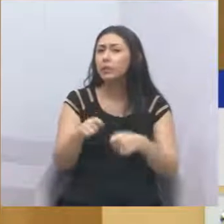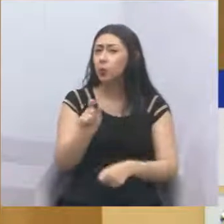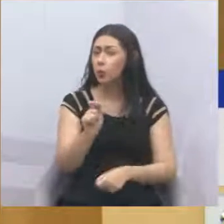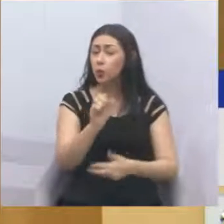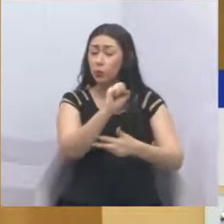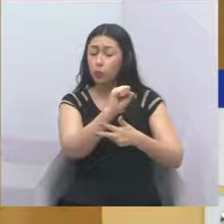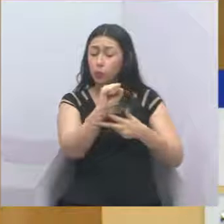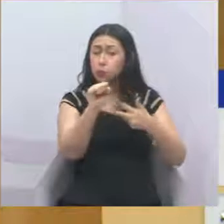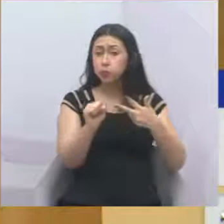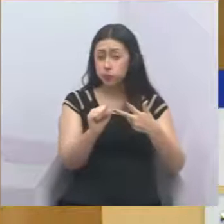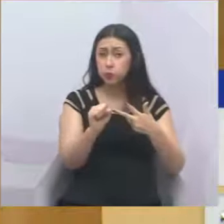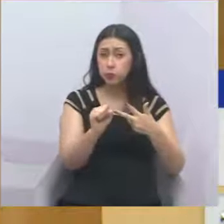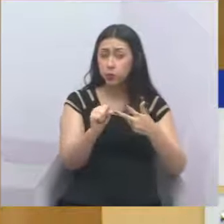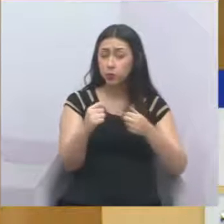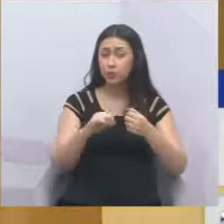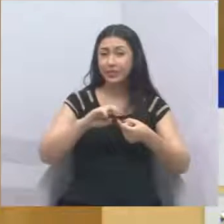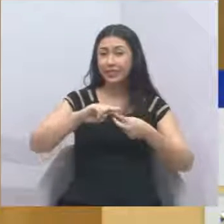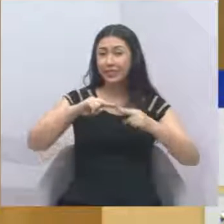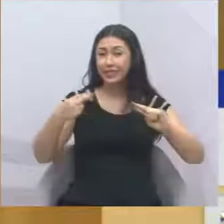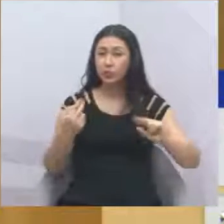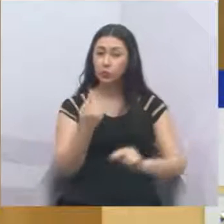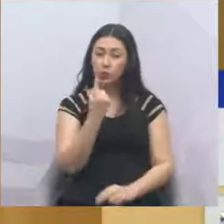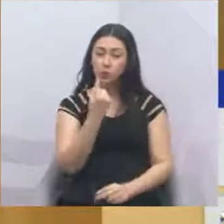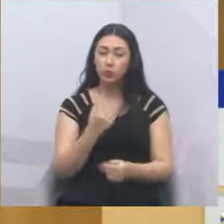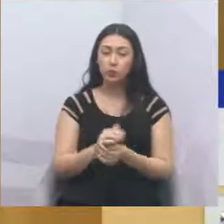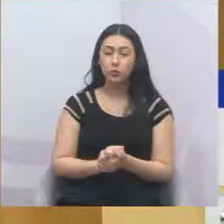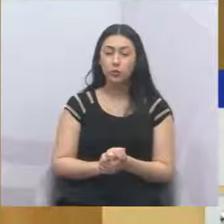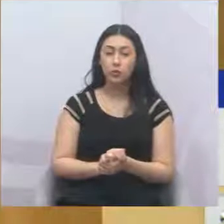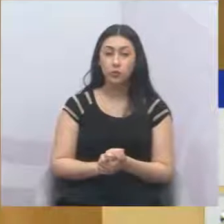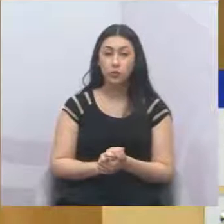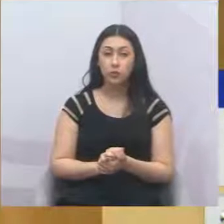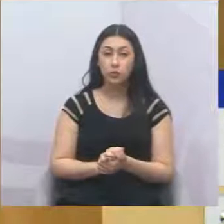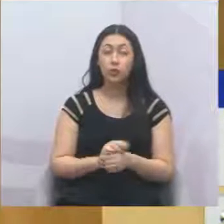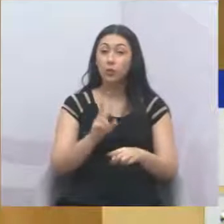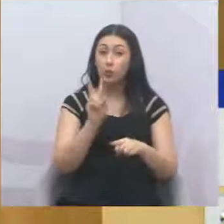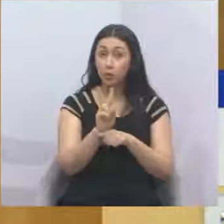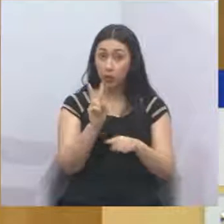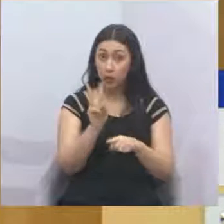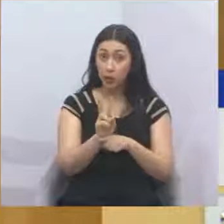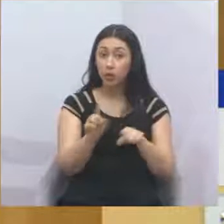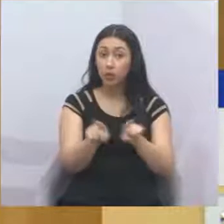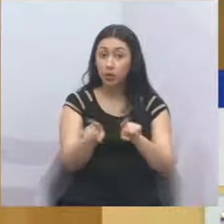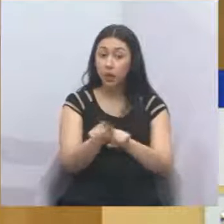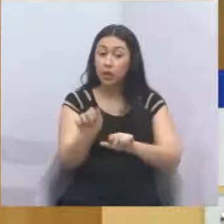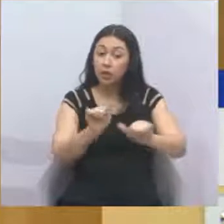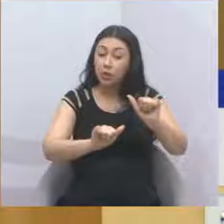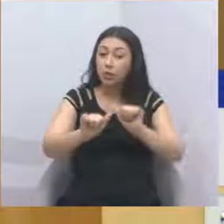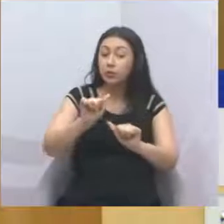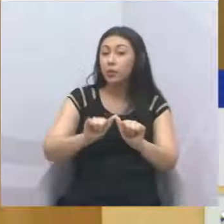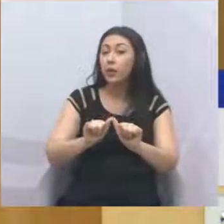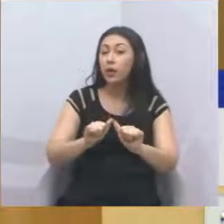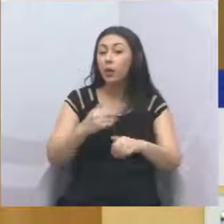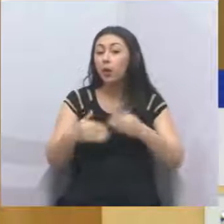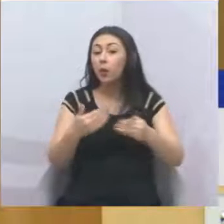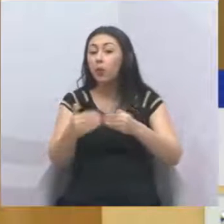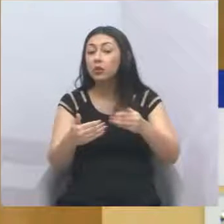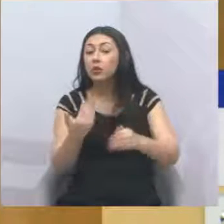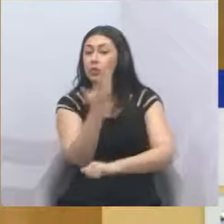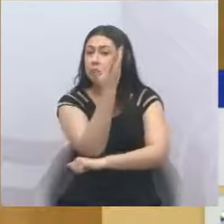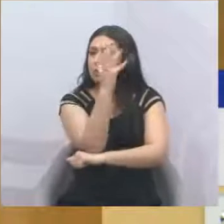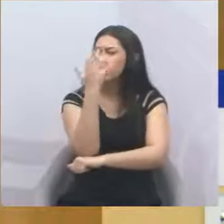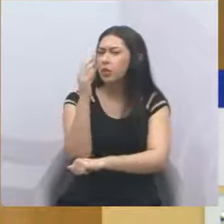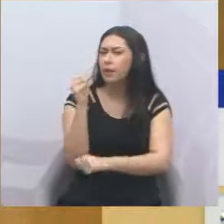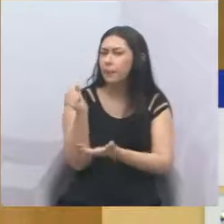poder público, no inciso 1º, no inciso 1, preservar e restaurar os processos ecológicos